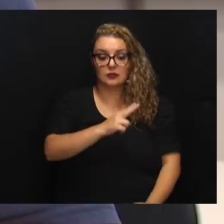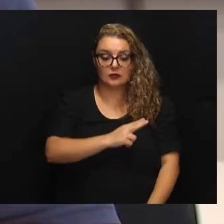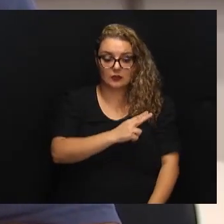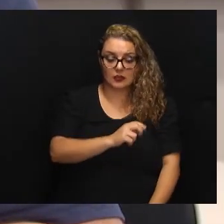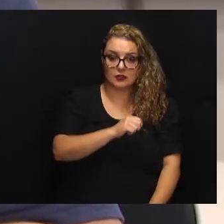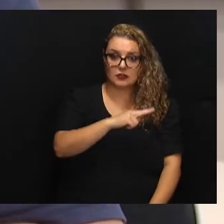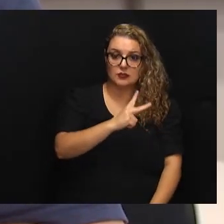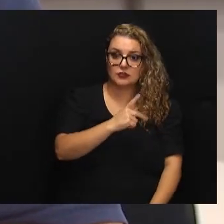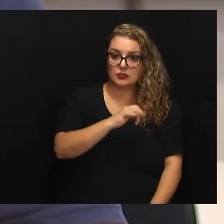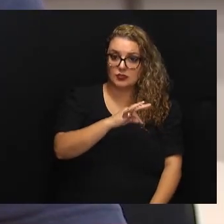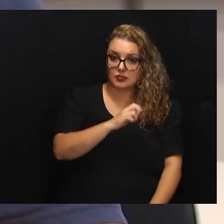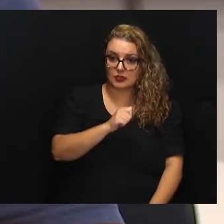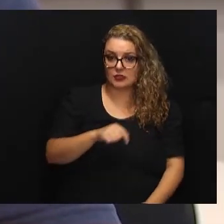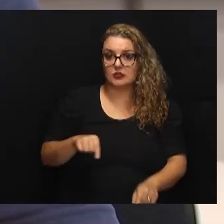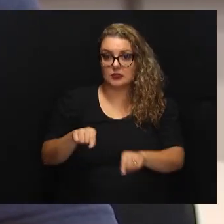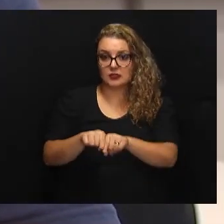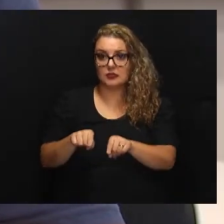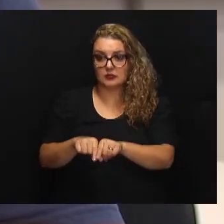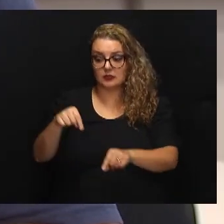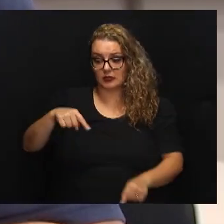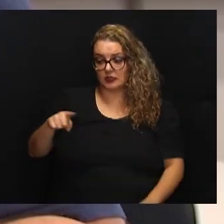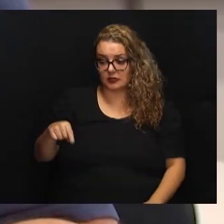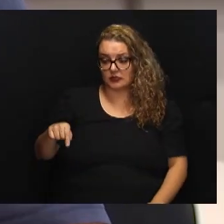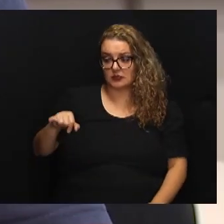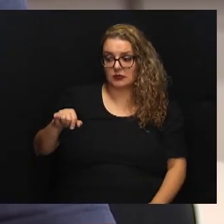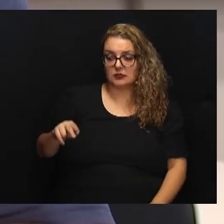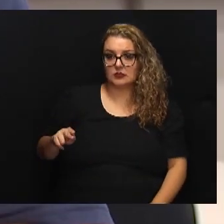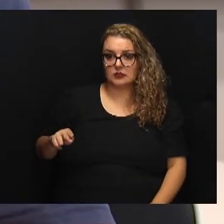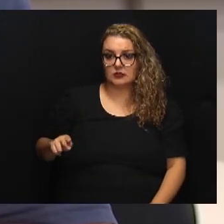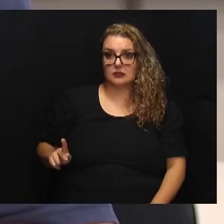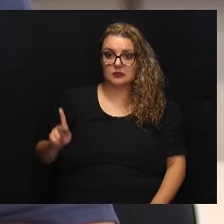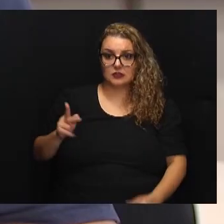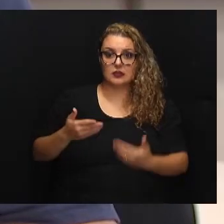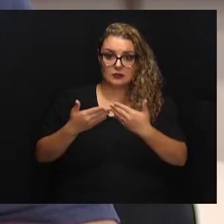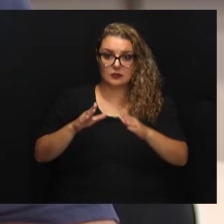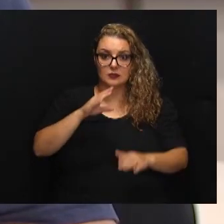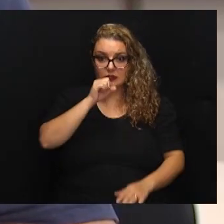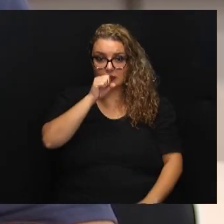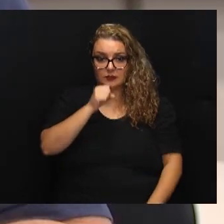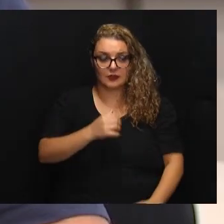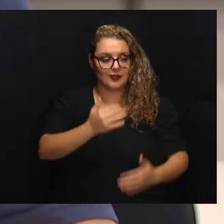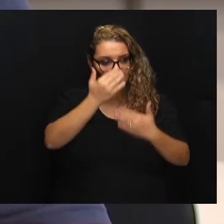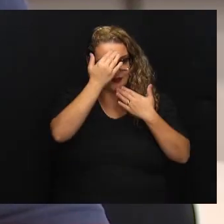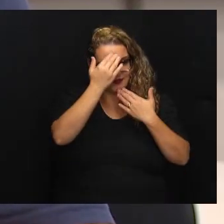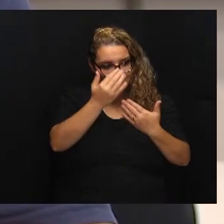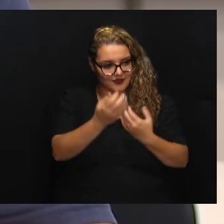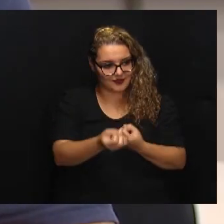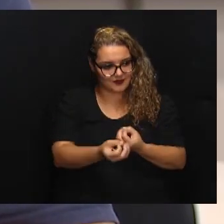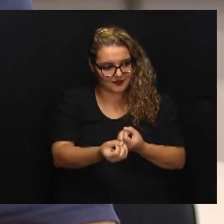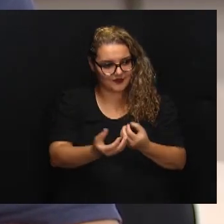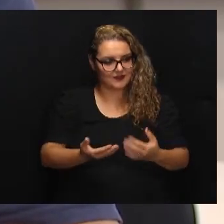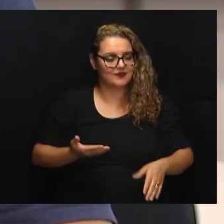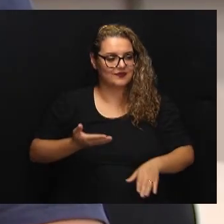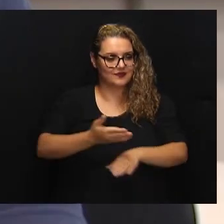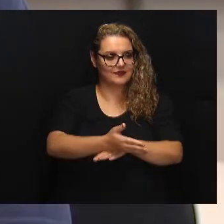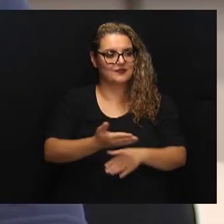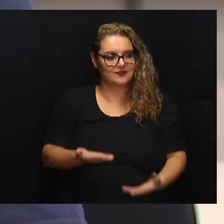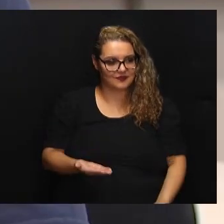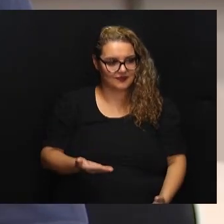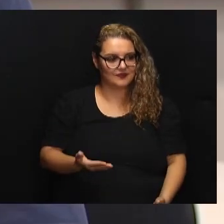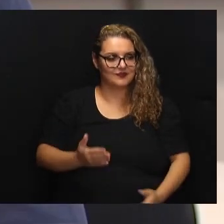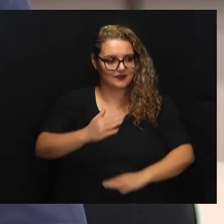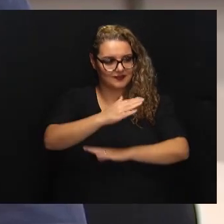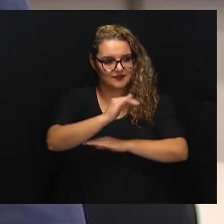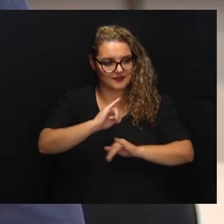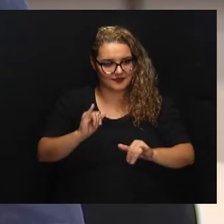estendido também da Vila Padre Anchieta e aqui na Biblioteca Zinc Central a gente também abre aos sábados. Gabriel, muito